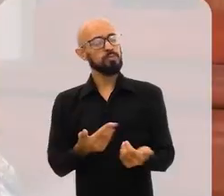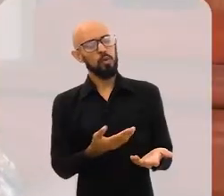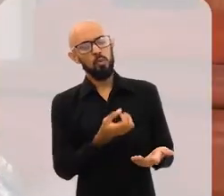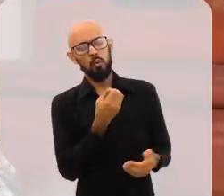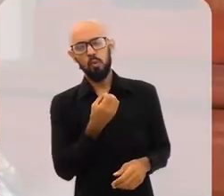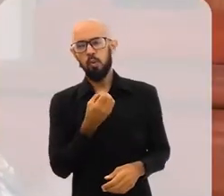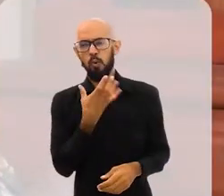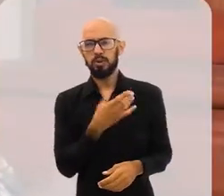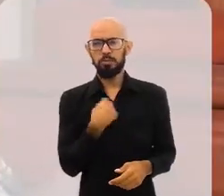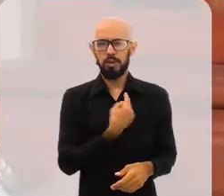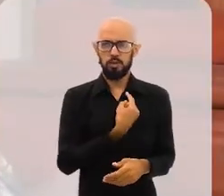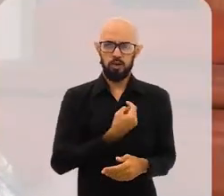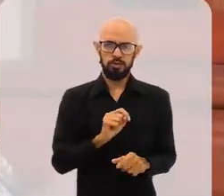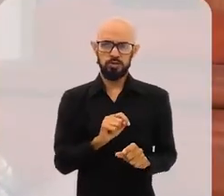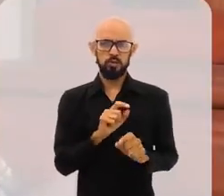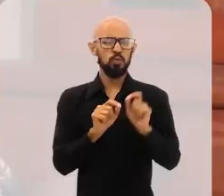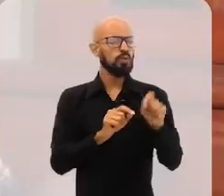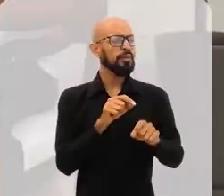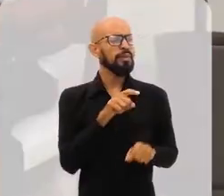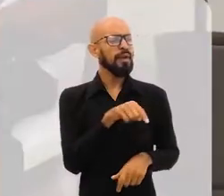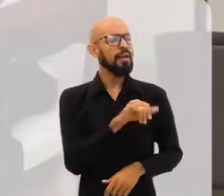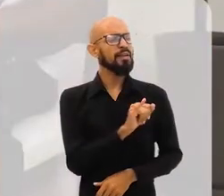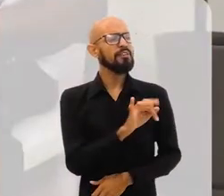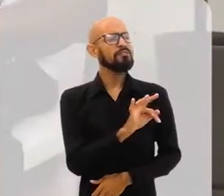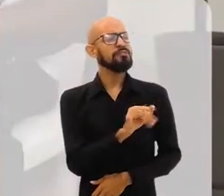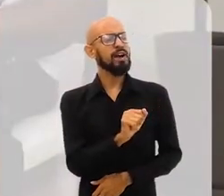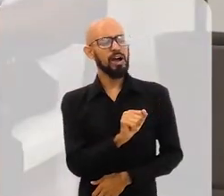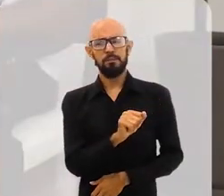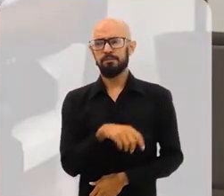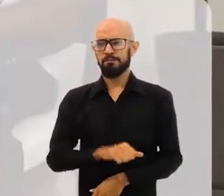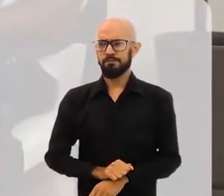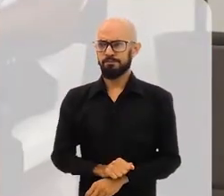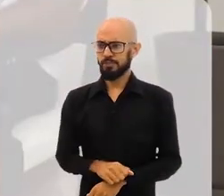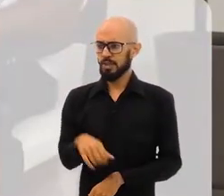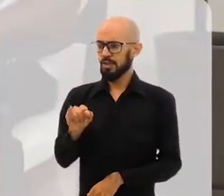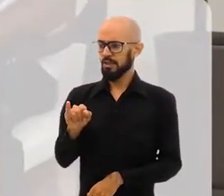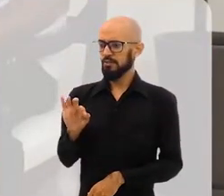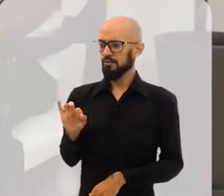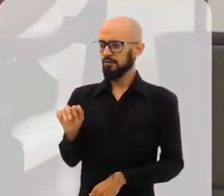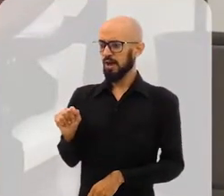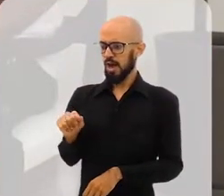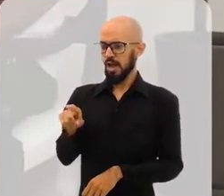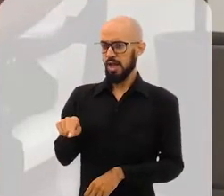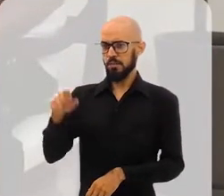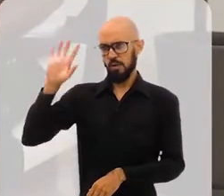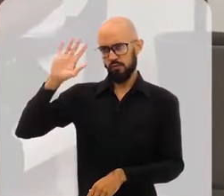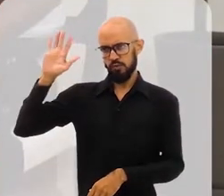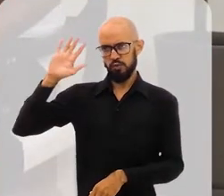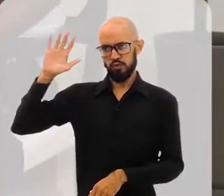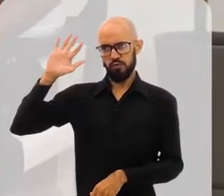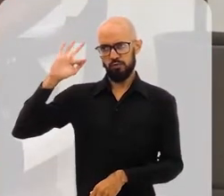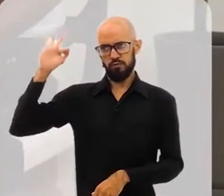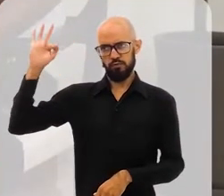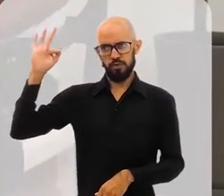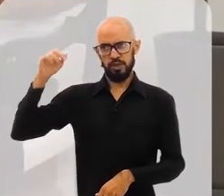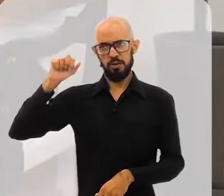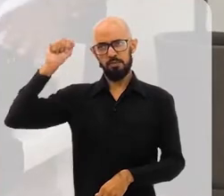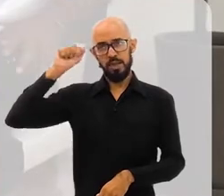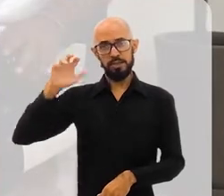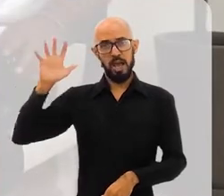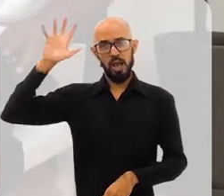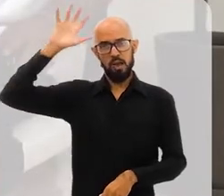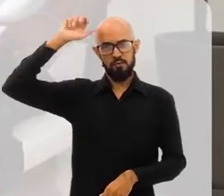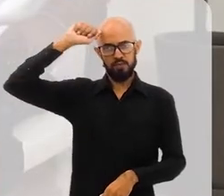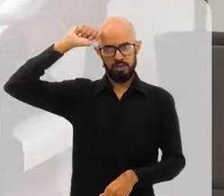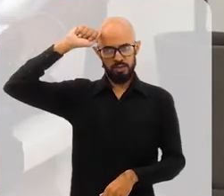diz vamos plantar para gente quê que eue fa R forma uma Filosofia é de cunho africano de uma raiz